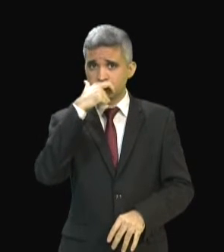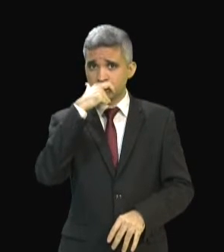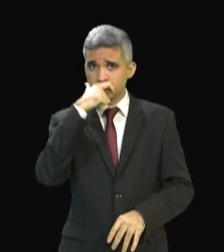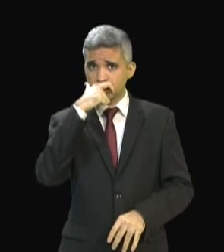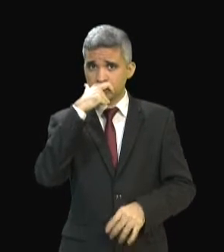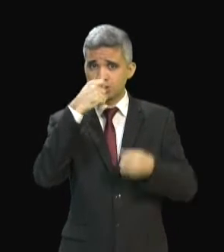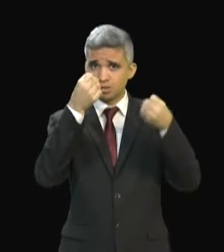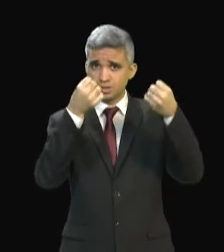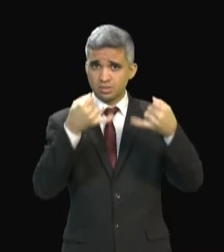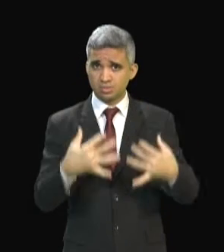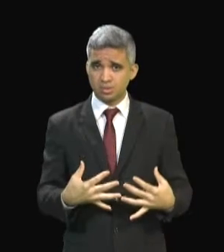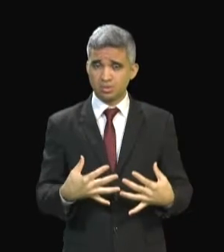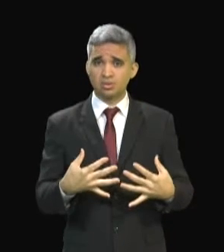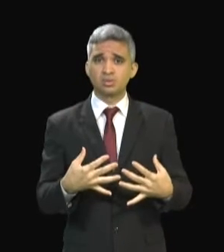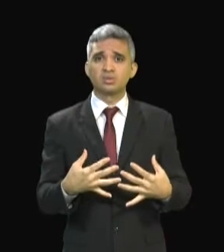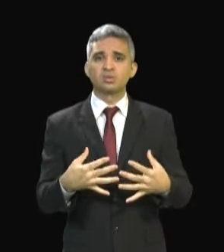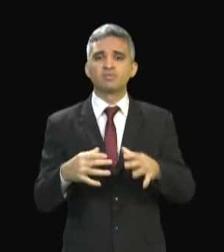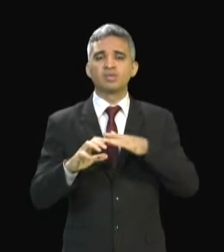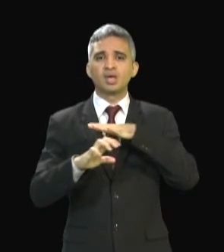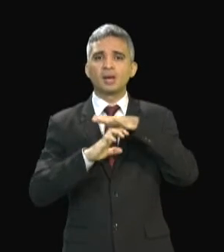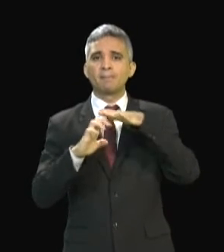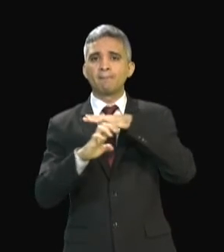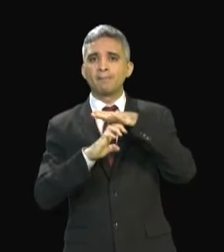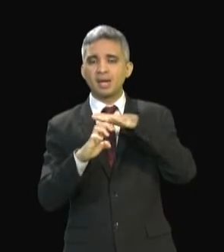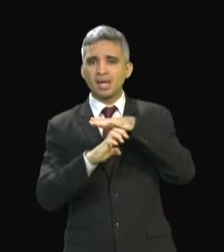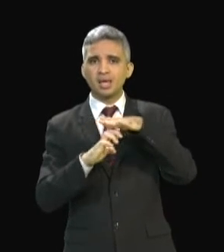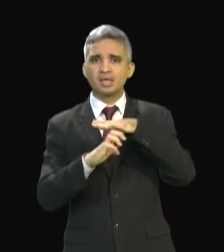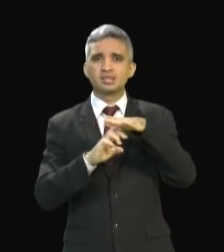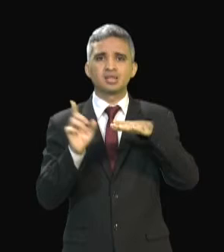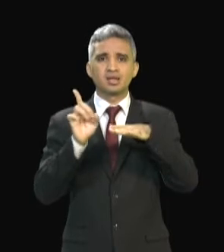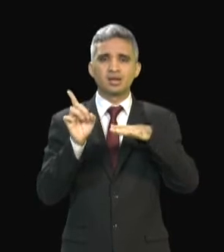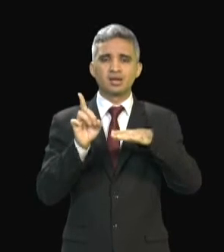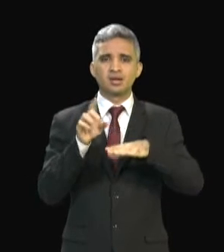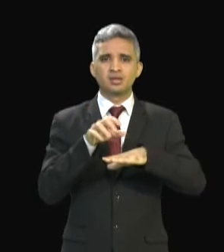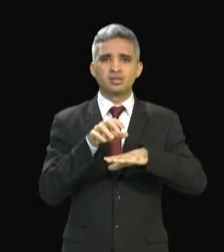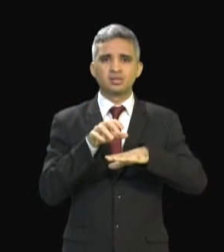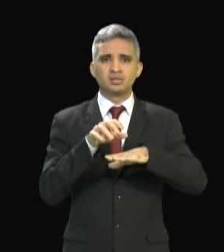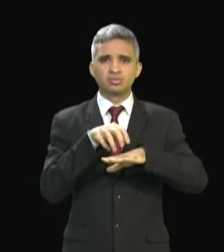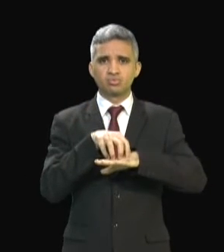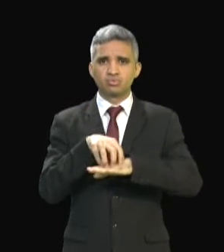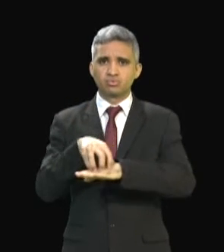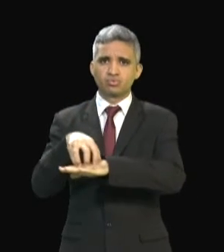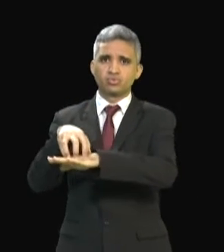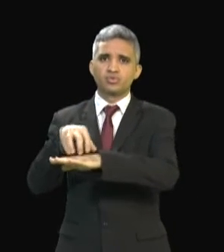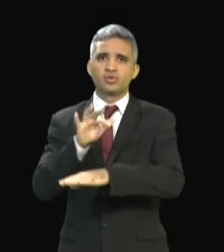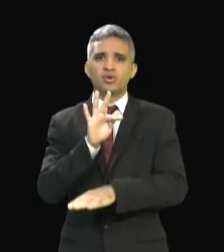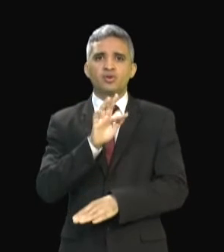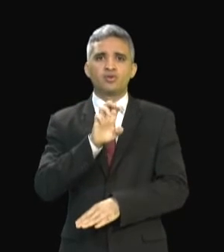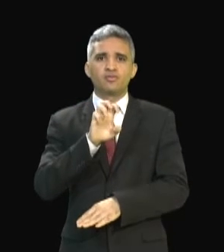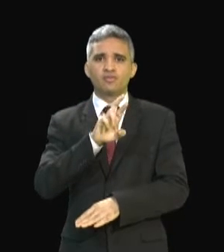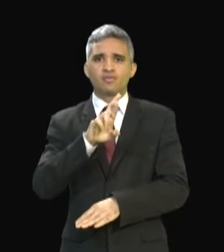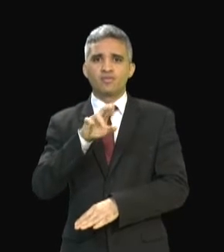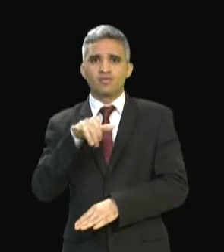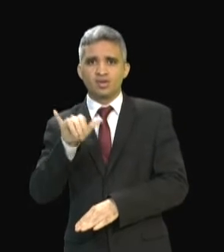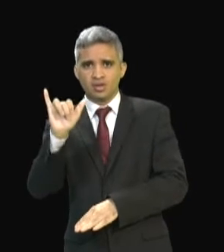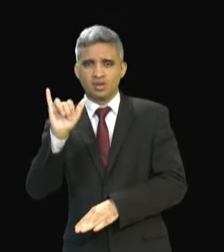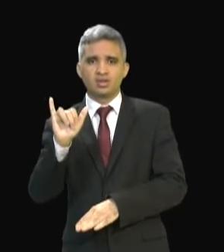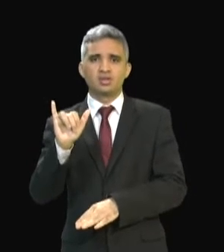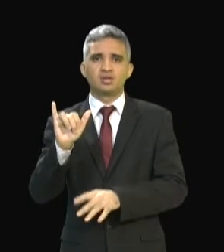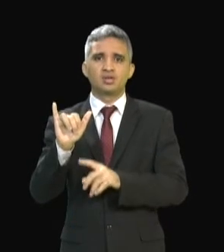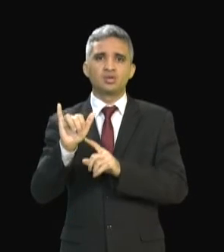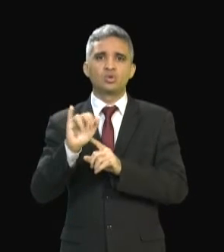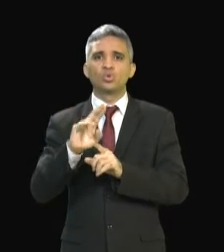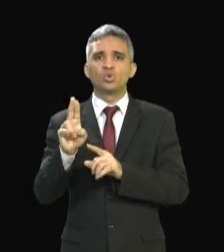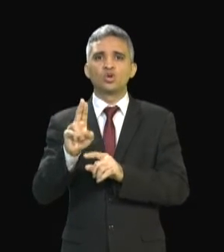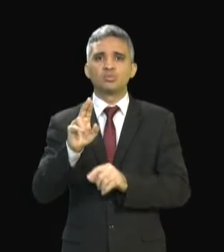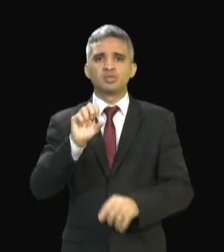falou sobre a questão da empresa de ferribolt, no caso mais específico, a empresa serve por,